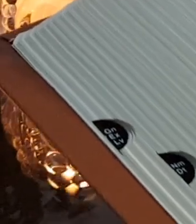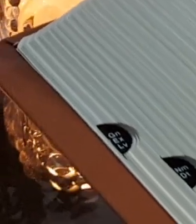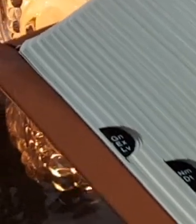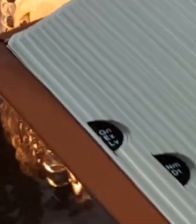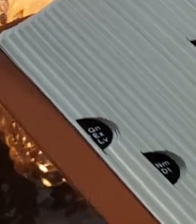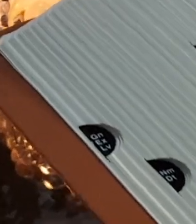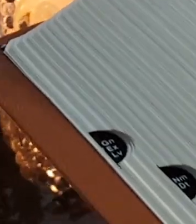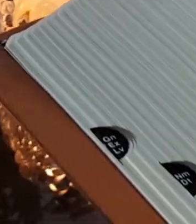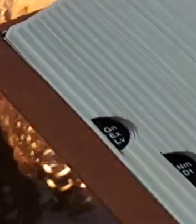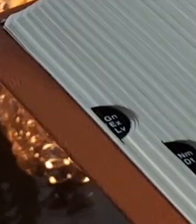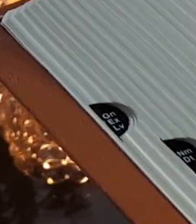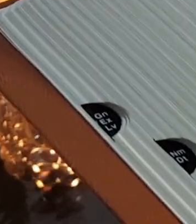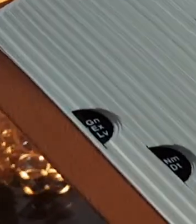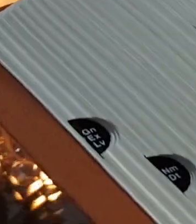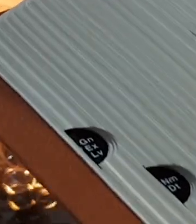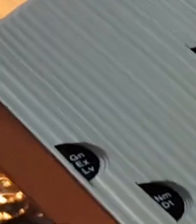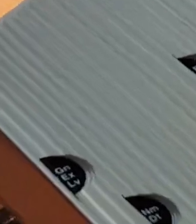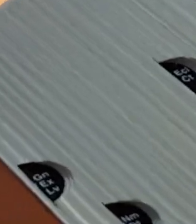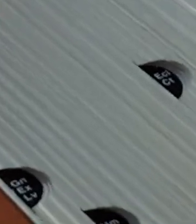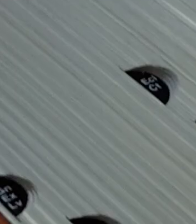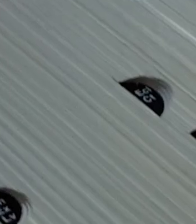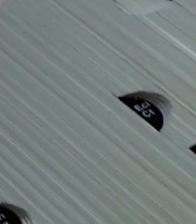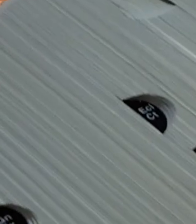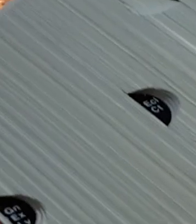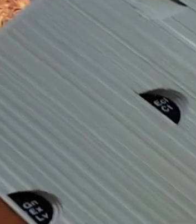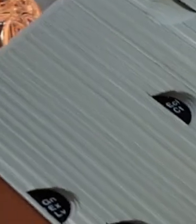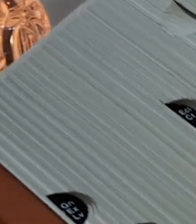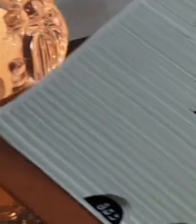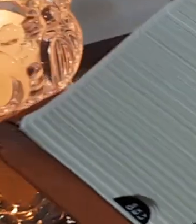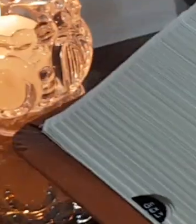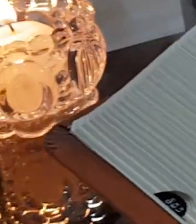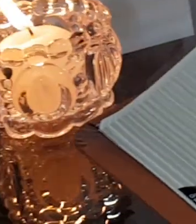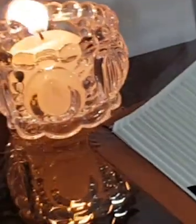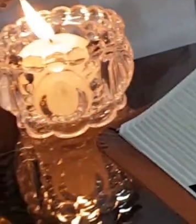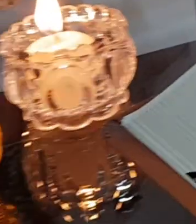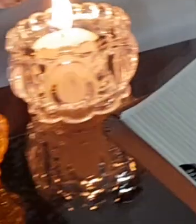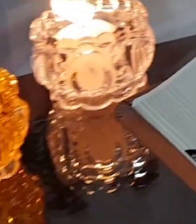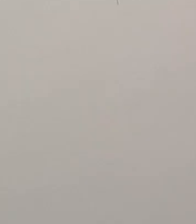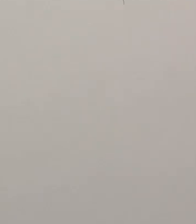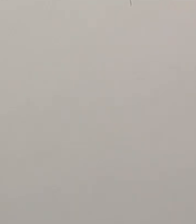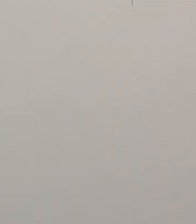quotidianum da nobis odie, et dimitte